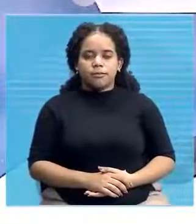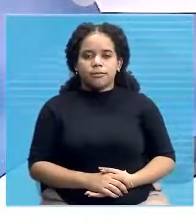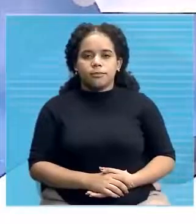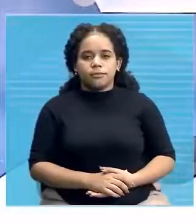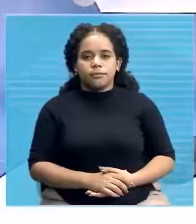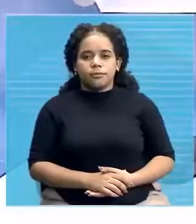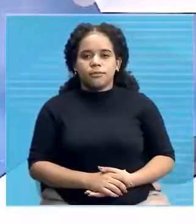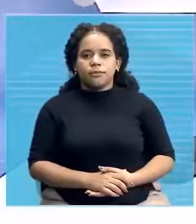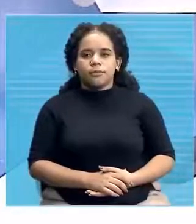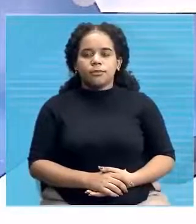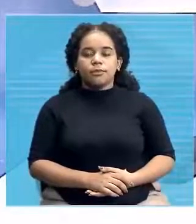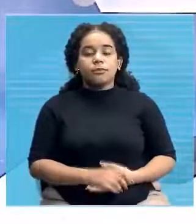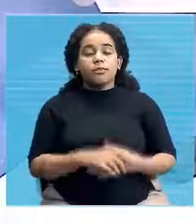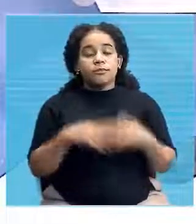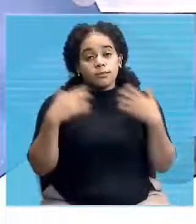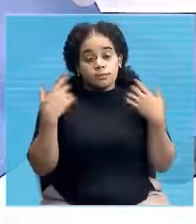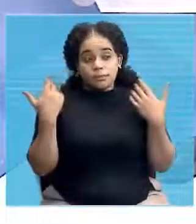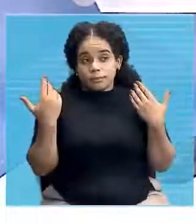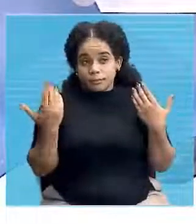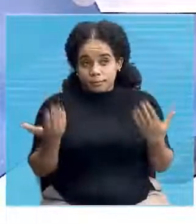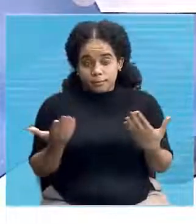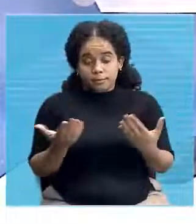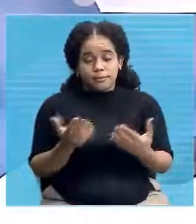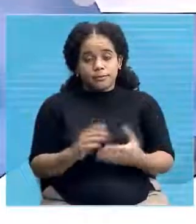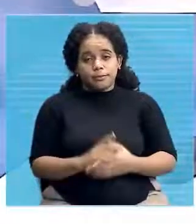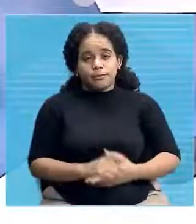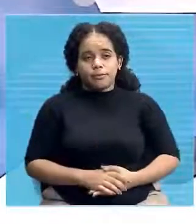Pimenteiras. Gente,